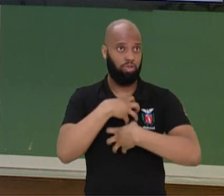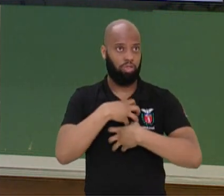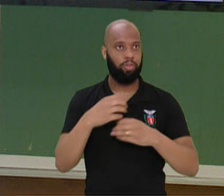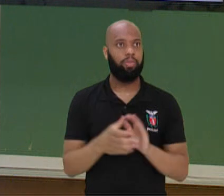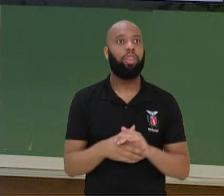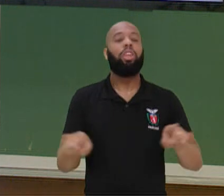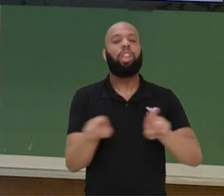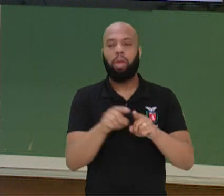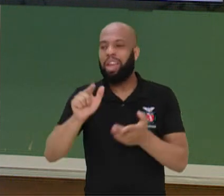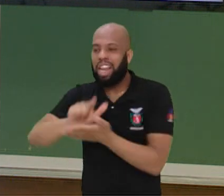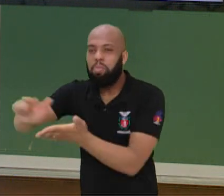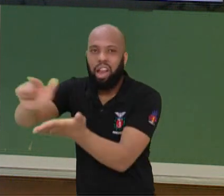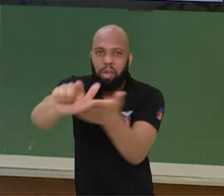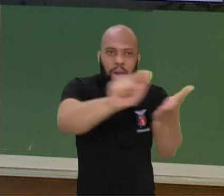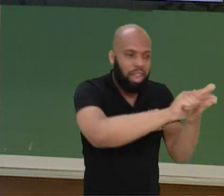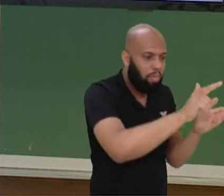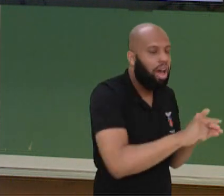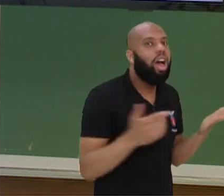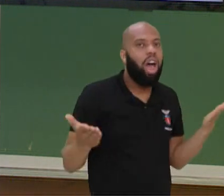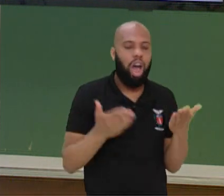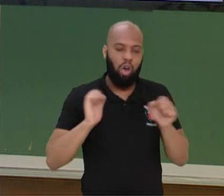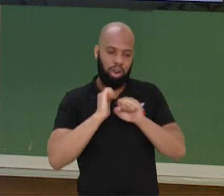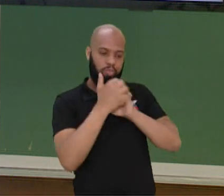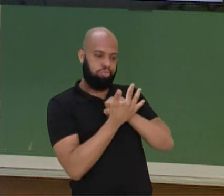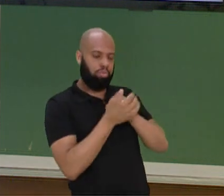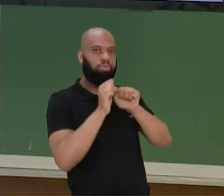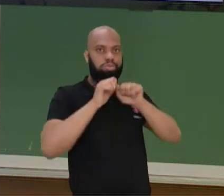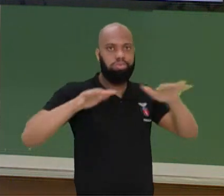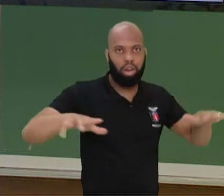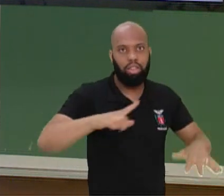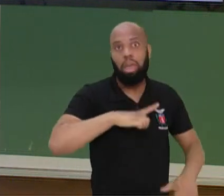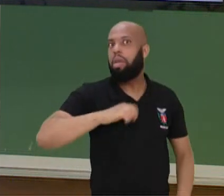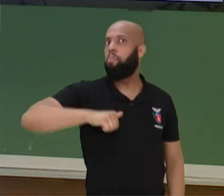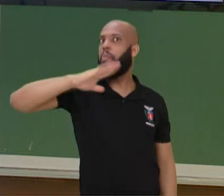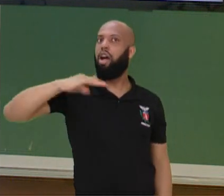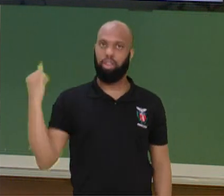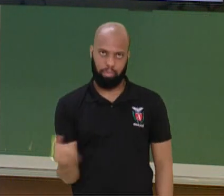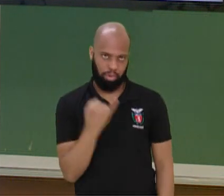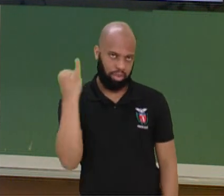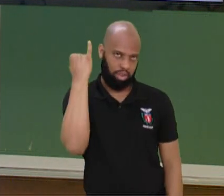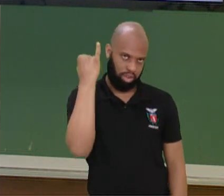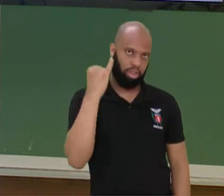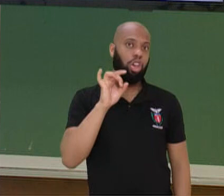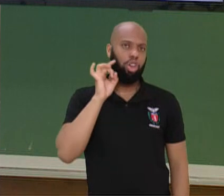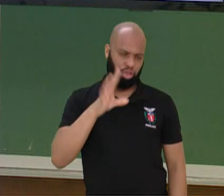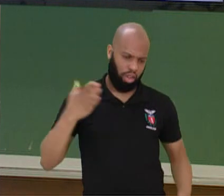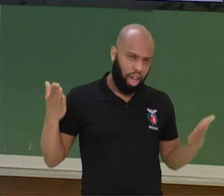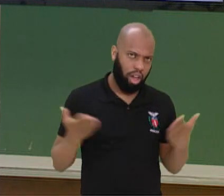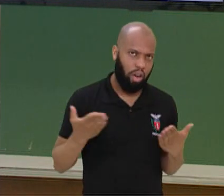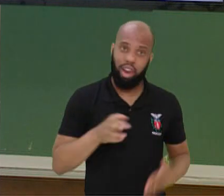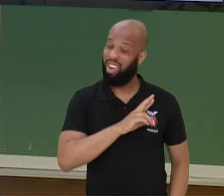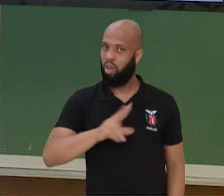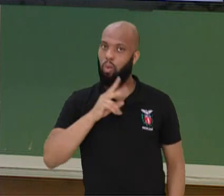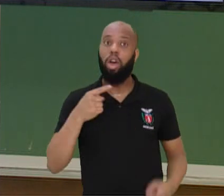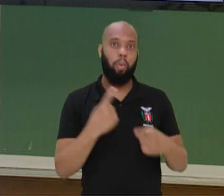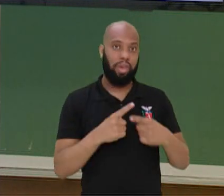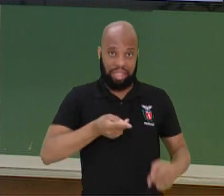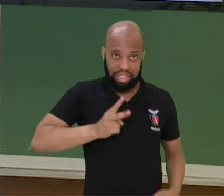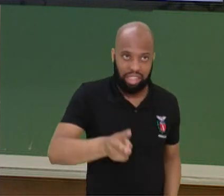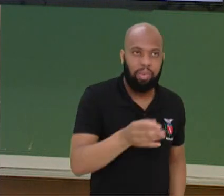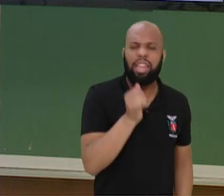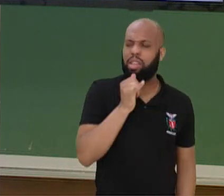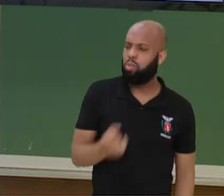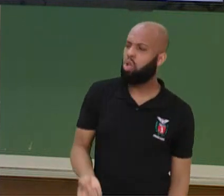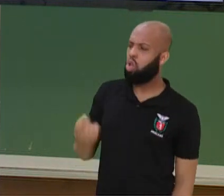A higienização dos equipamentos, nesse momento de pandemia que estamos vivendo, é mais importante ainda, não somente quando o equipamento tem uma